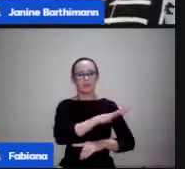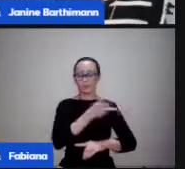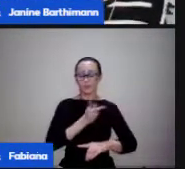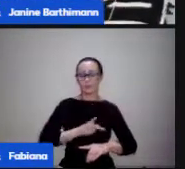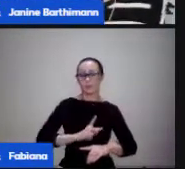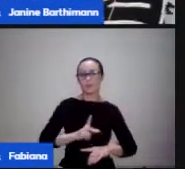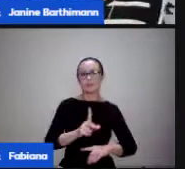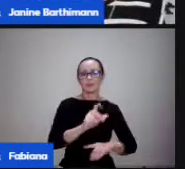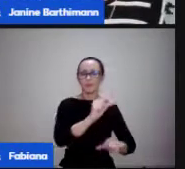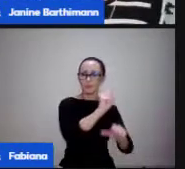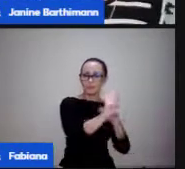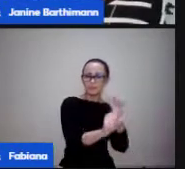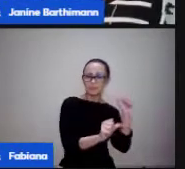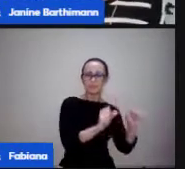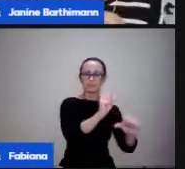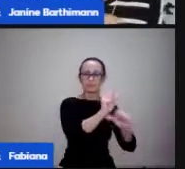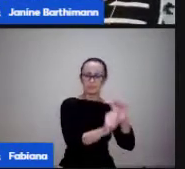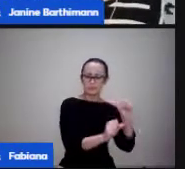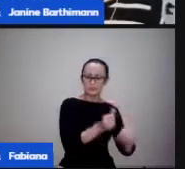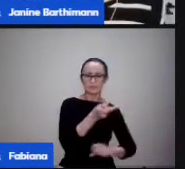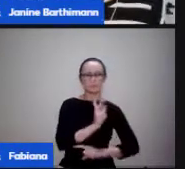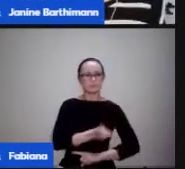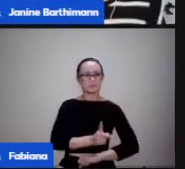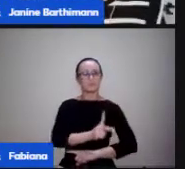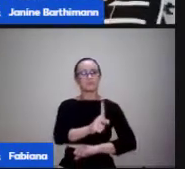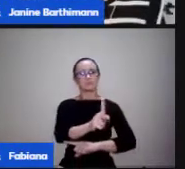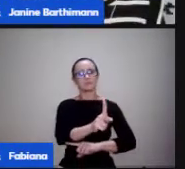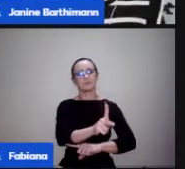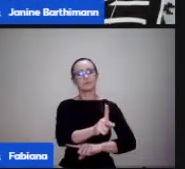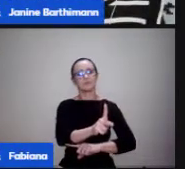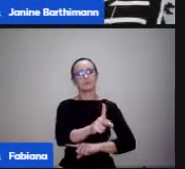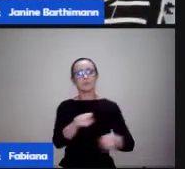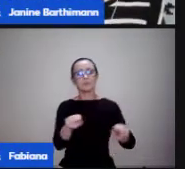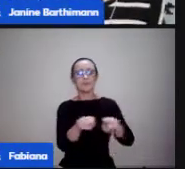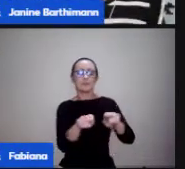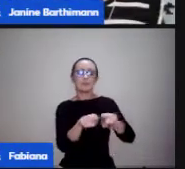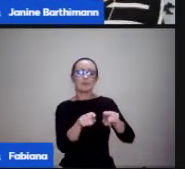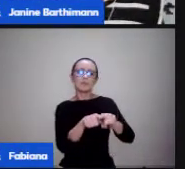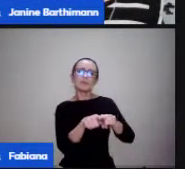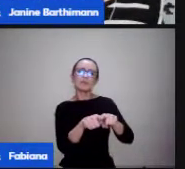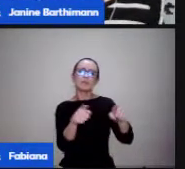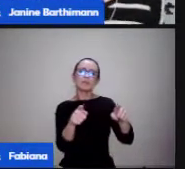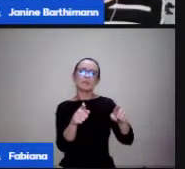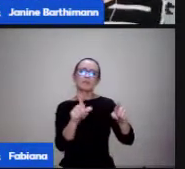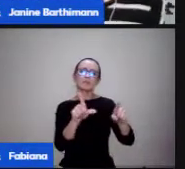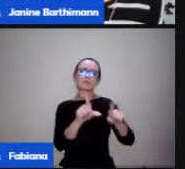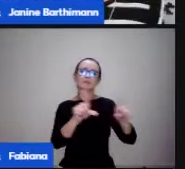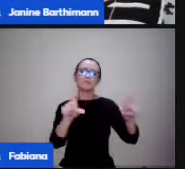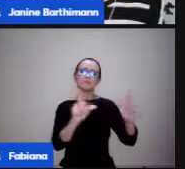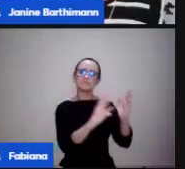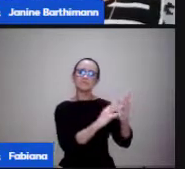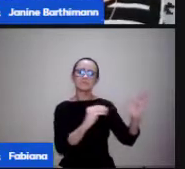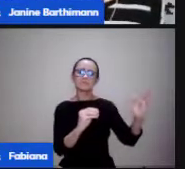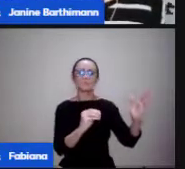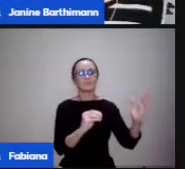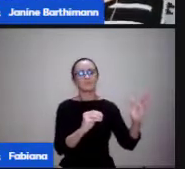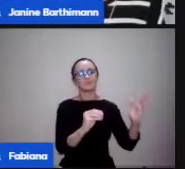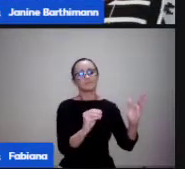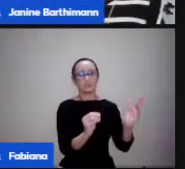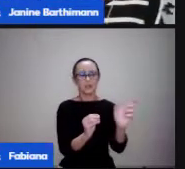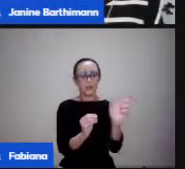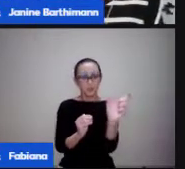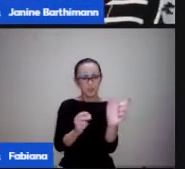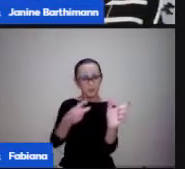transformações e mudanças, essa mesma citação, ela traz duas palavras que nos fazem entender